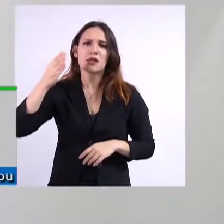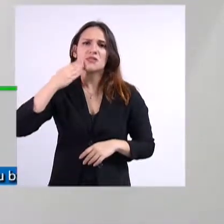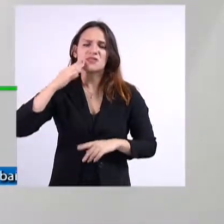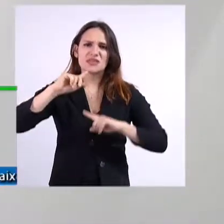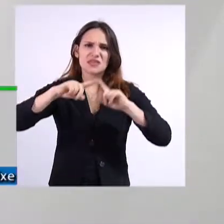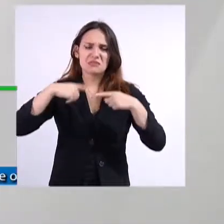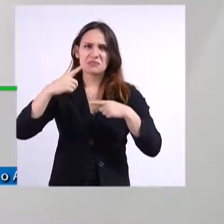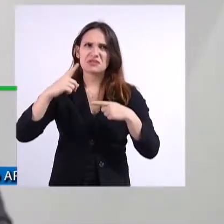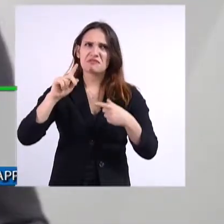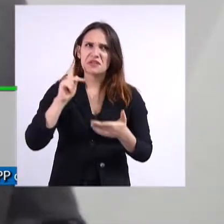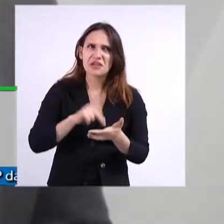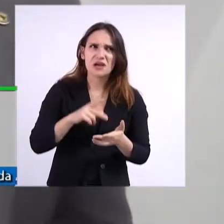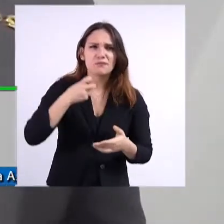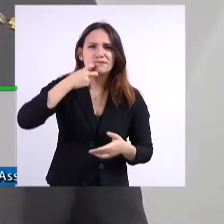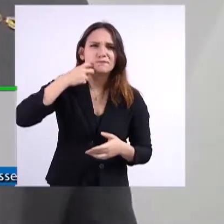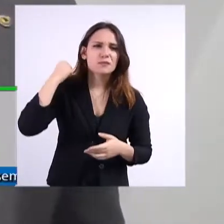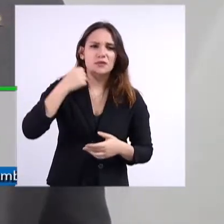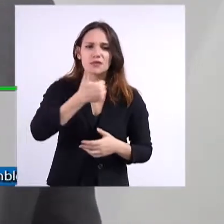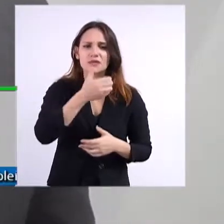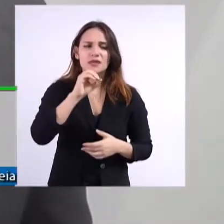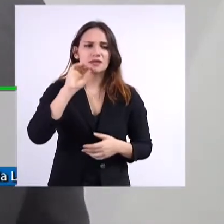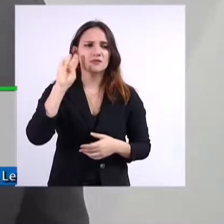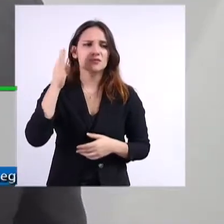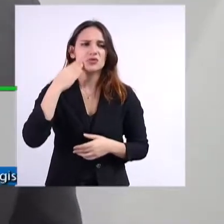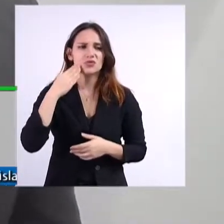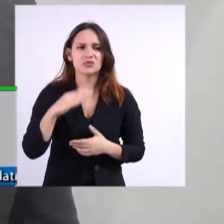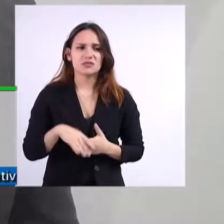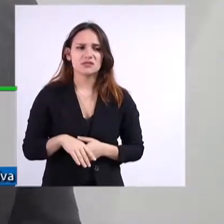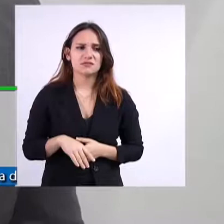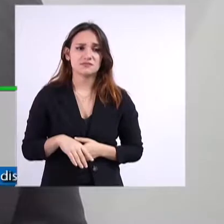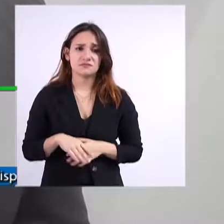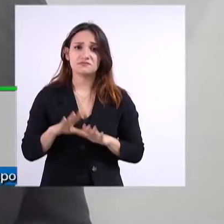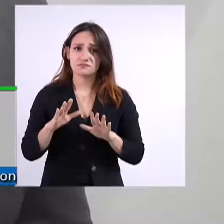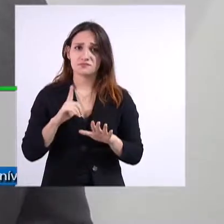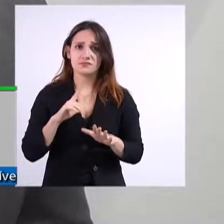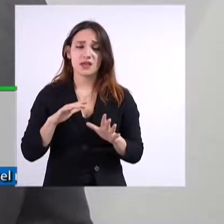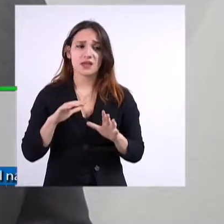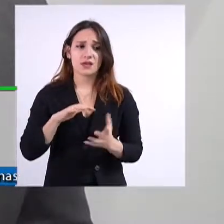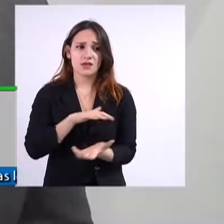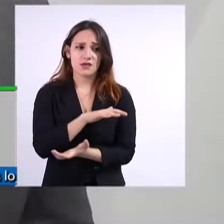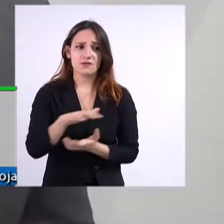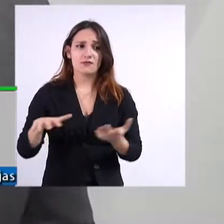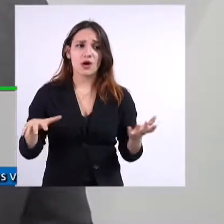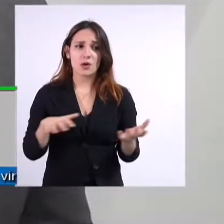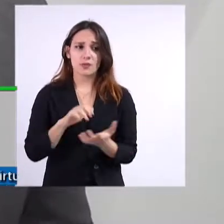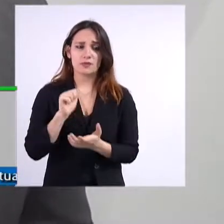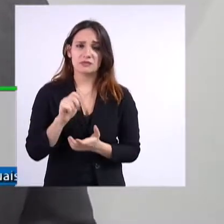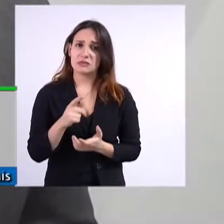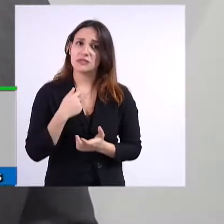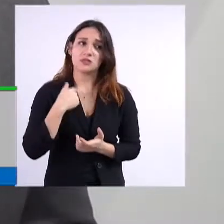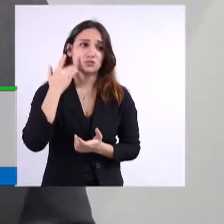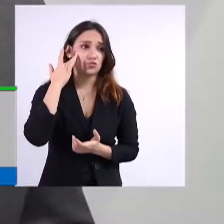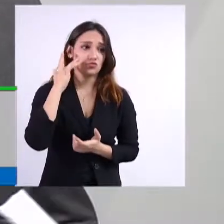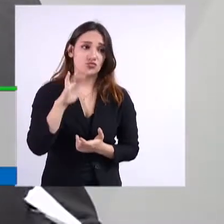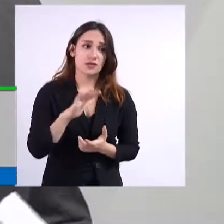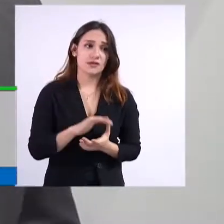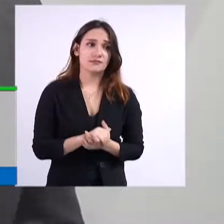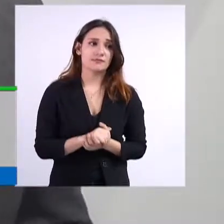E eu não tenho ainda o texto, deputado Capitão Contar, dessa reforma dos militares, da Previdência, eu não tenho o texto ainda, isso foi